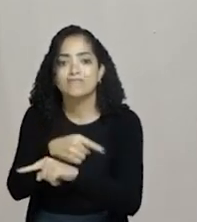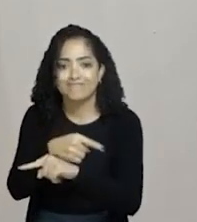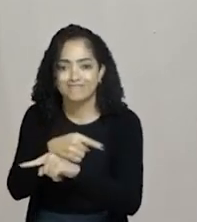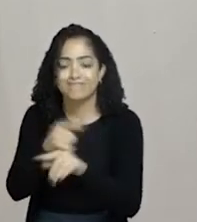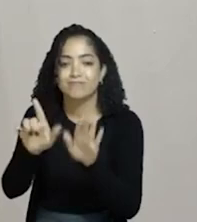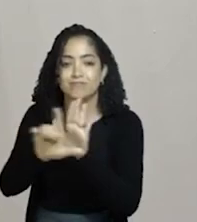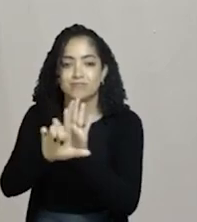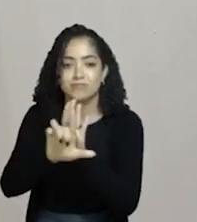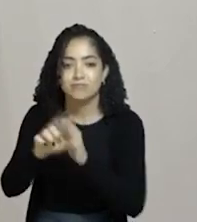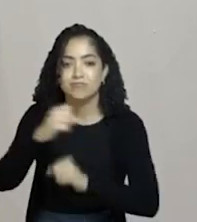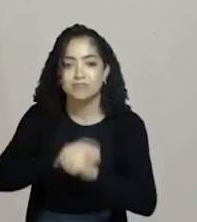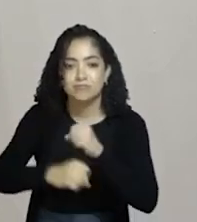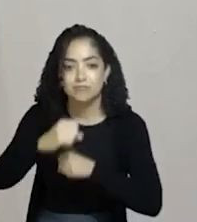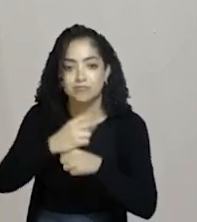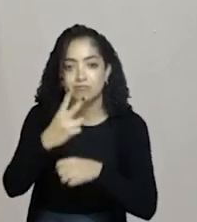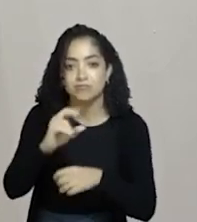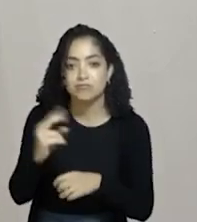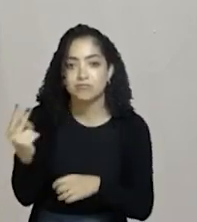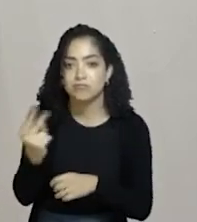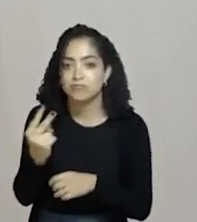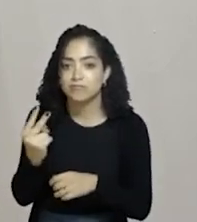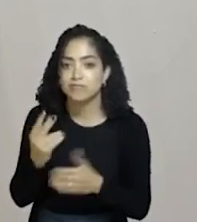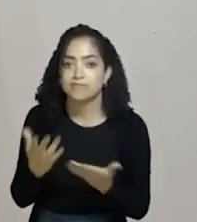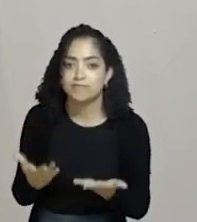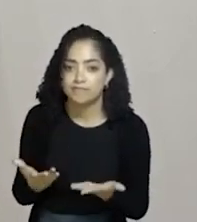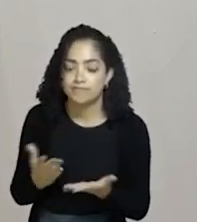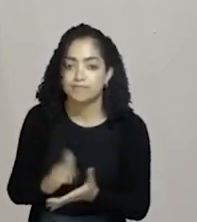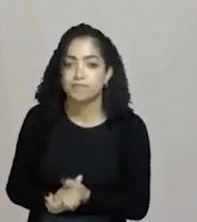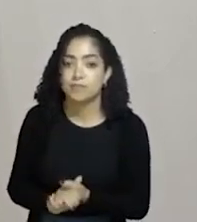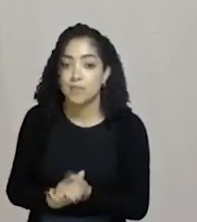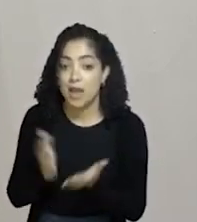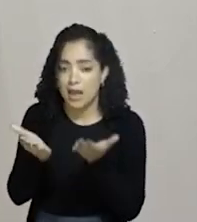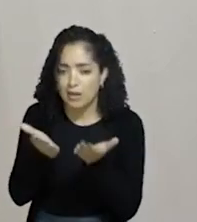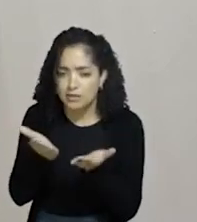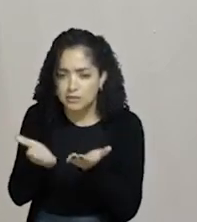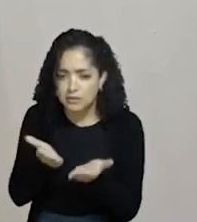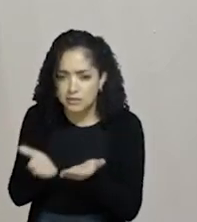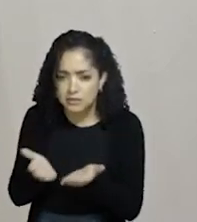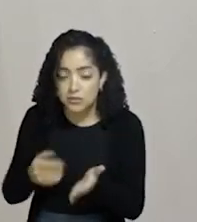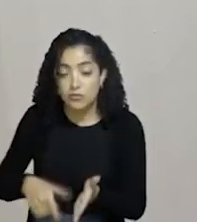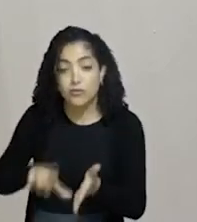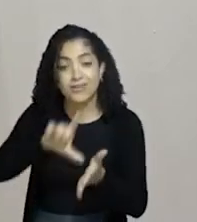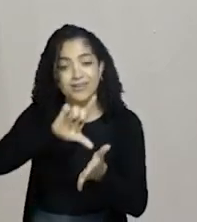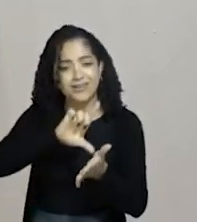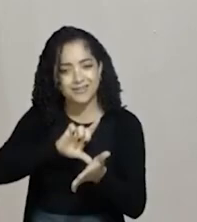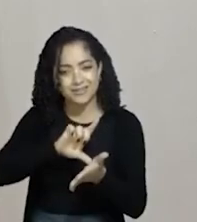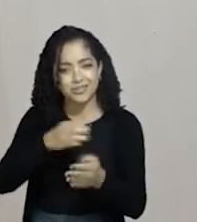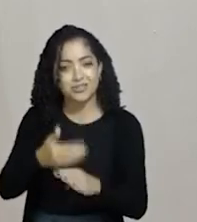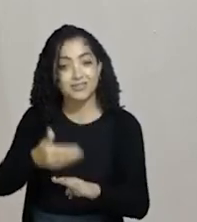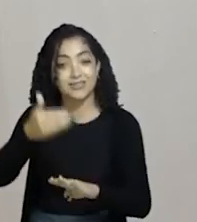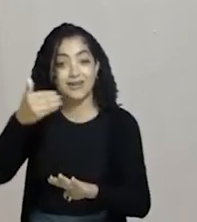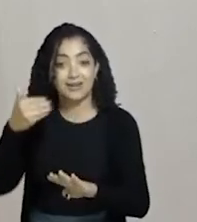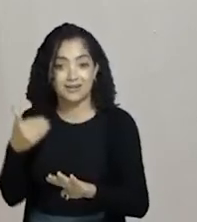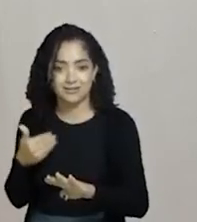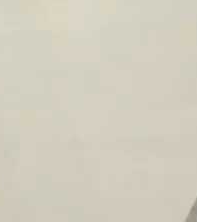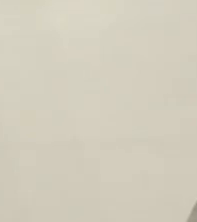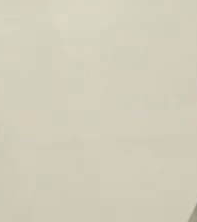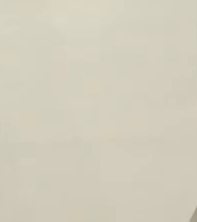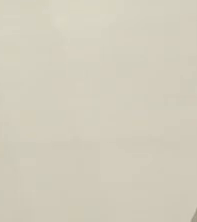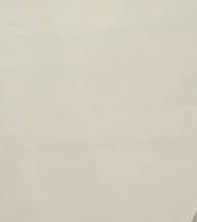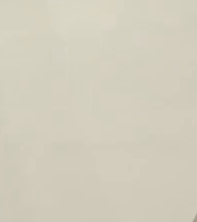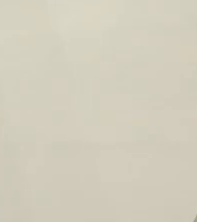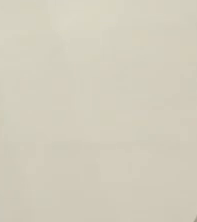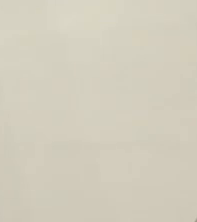uma lei de 2022 ora a licitação ela foi anterior a esse a essa lei